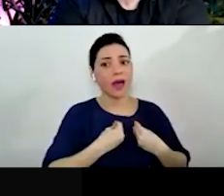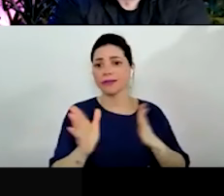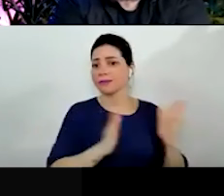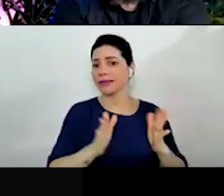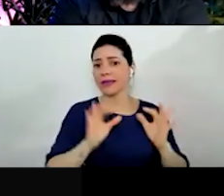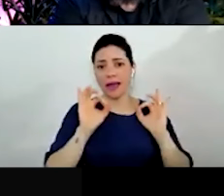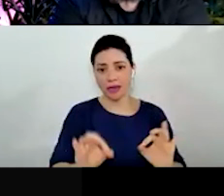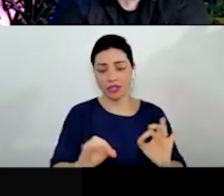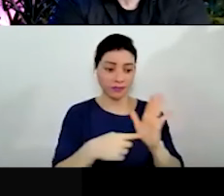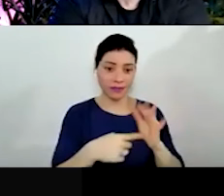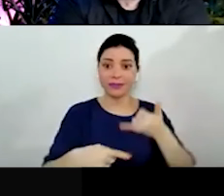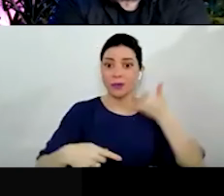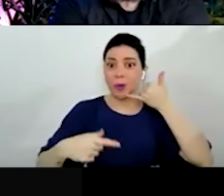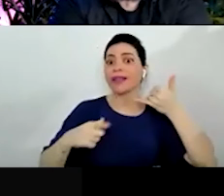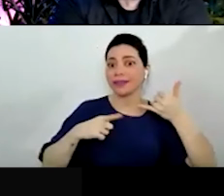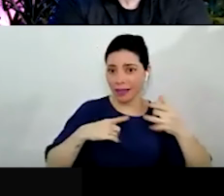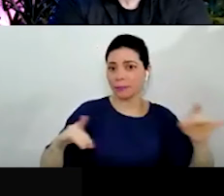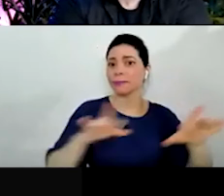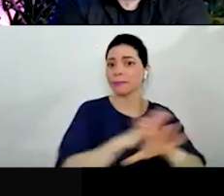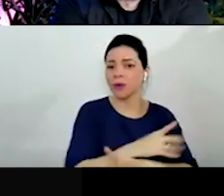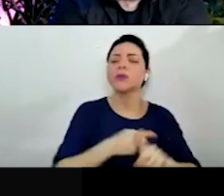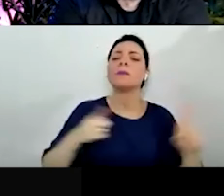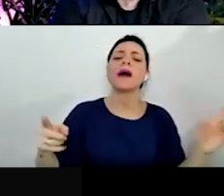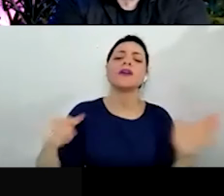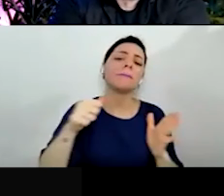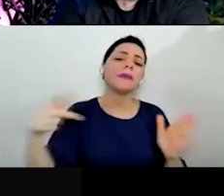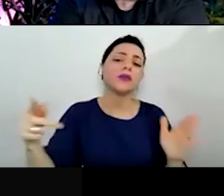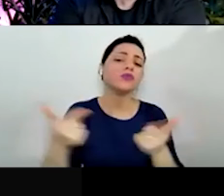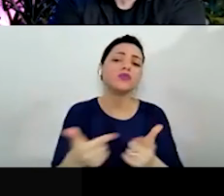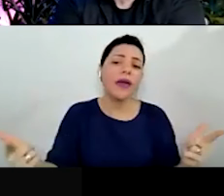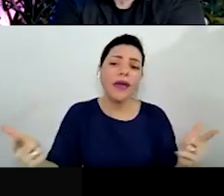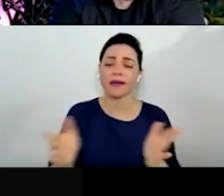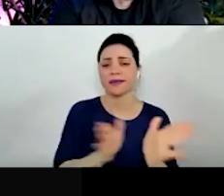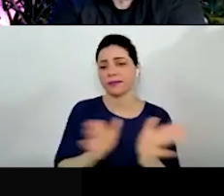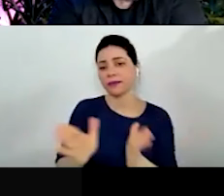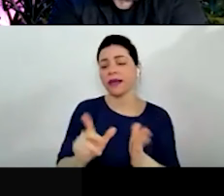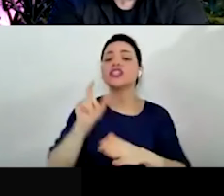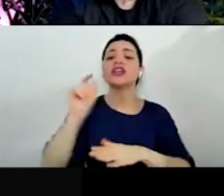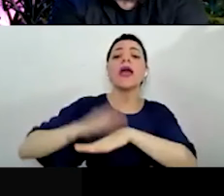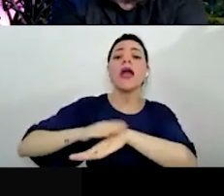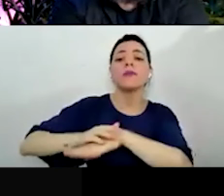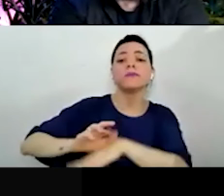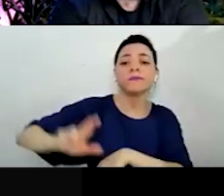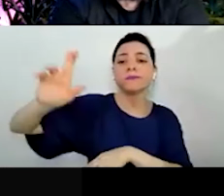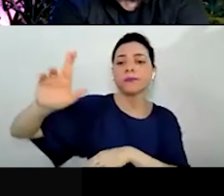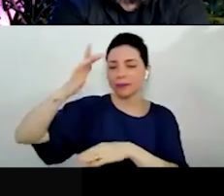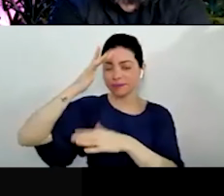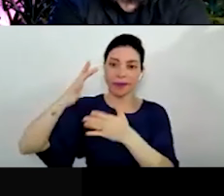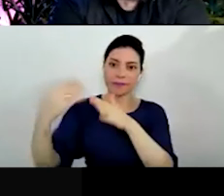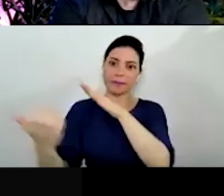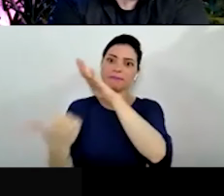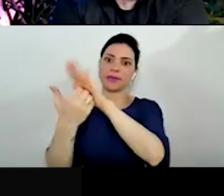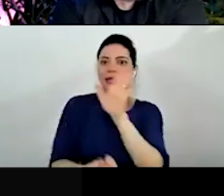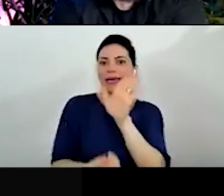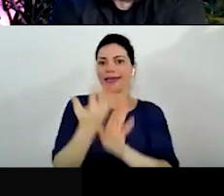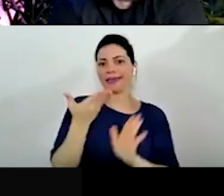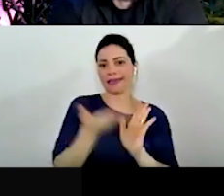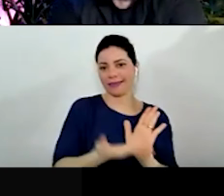o aparelho tem mas os aplicativos nome de quem é a responsabilidade dos aplicativos das empresas que fabricam esses aplicativos Então